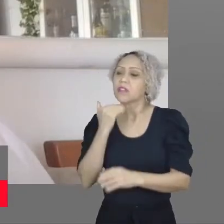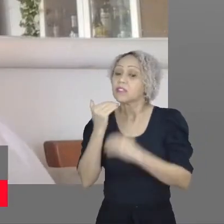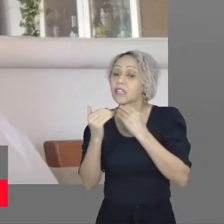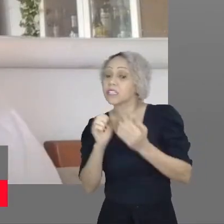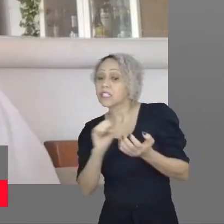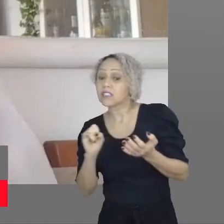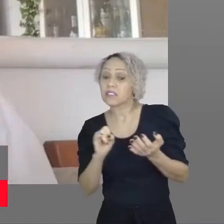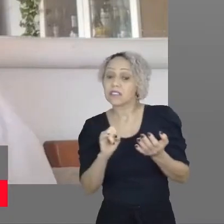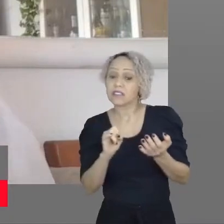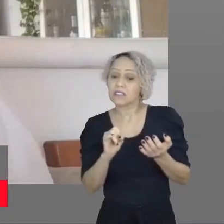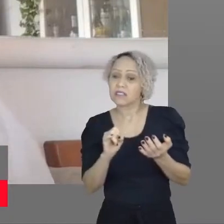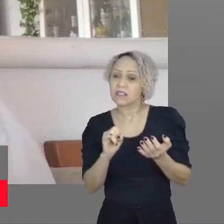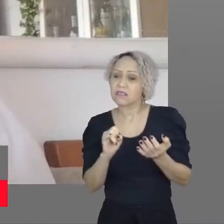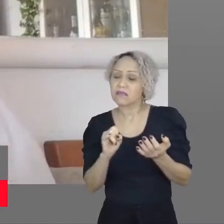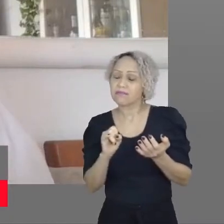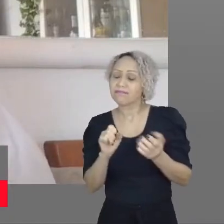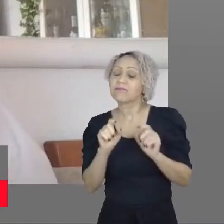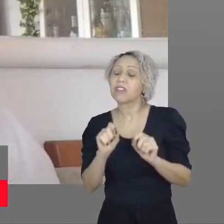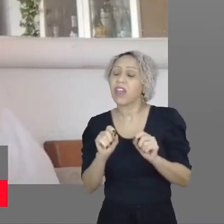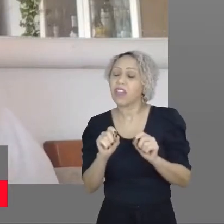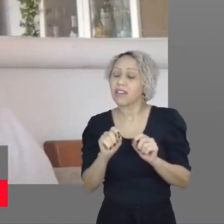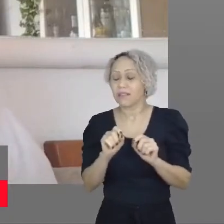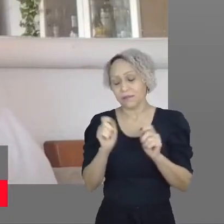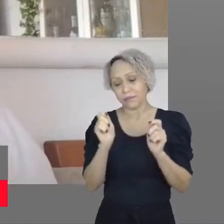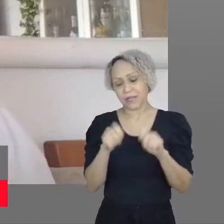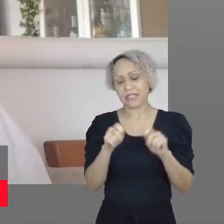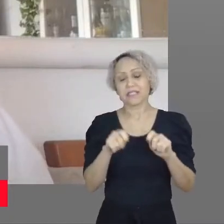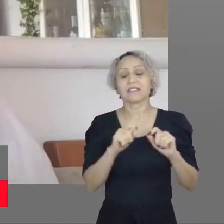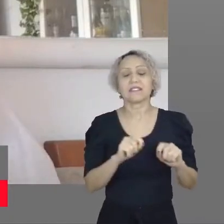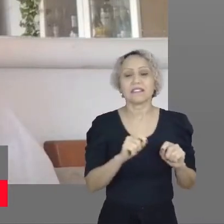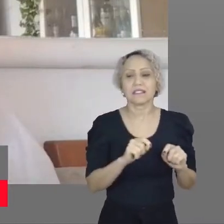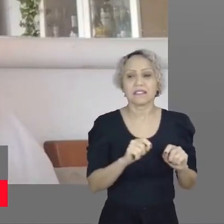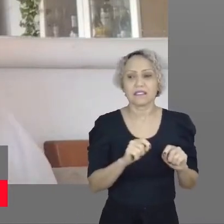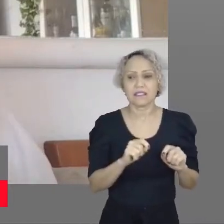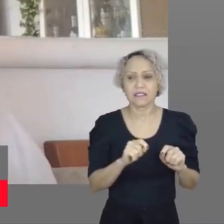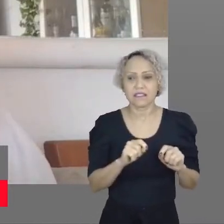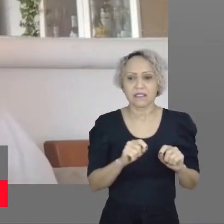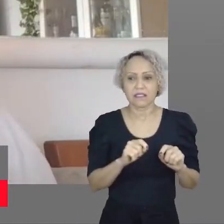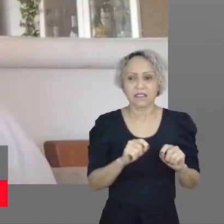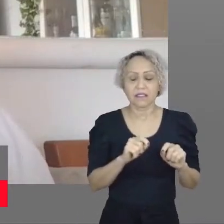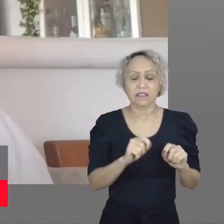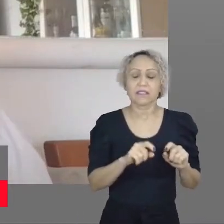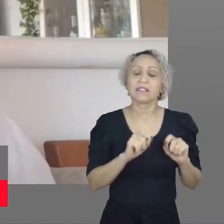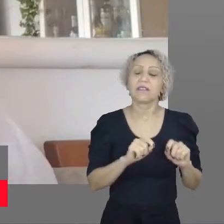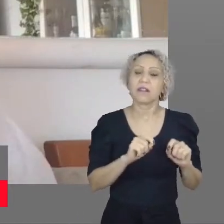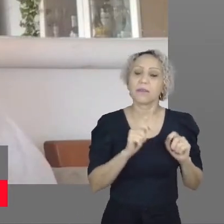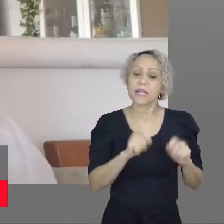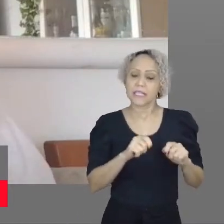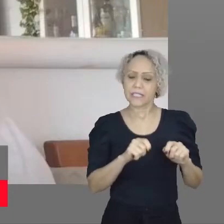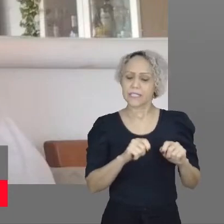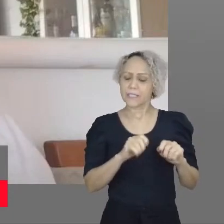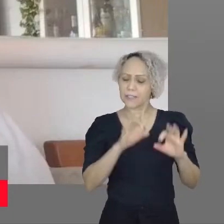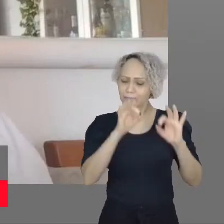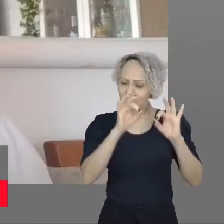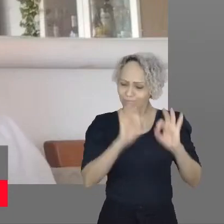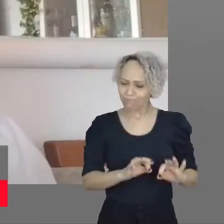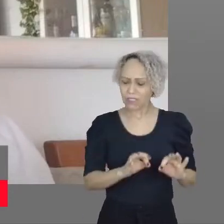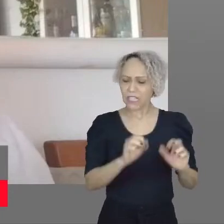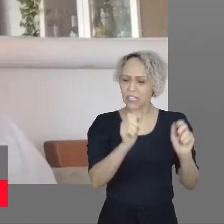direito atuando ativamente em transformar, como o nosso presidente Lula tem feito com tanta